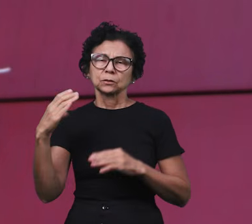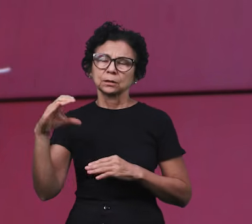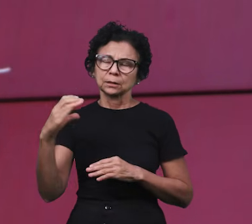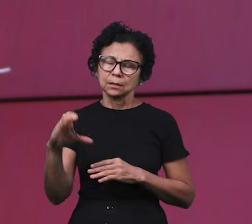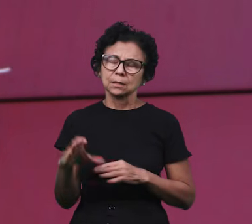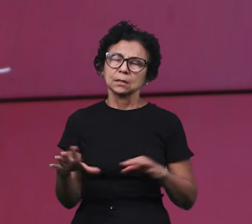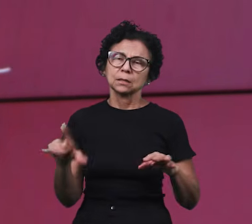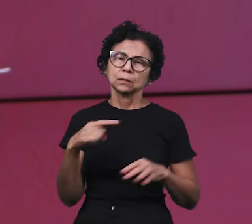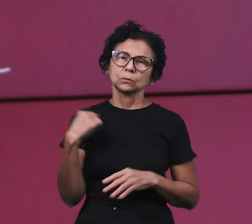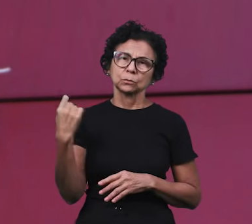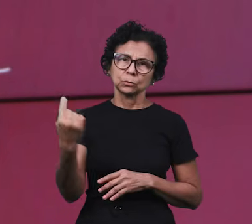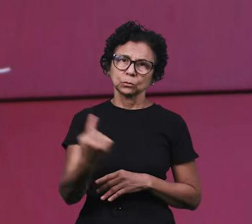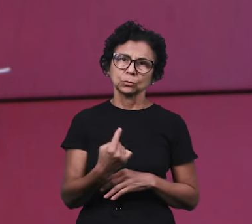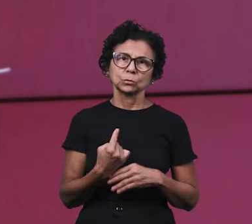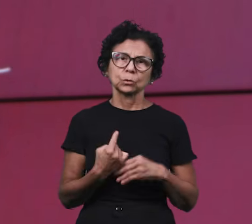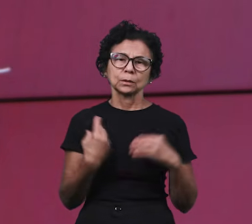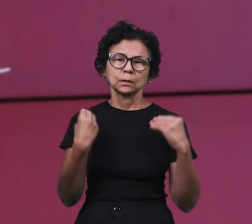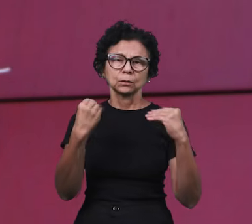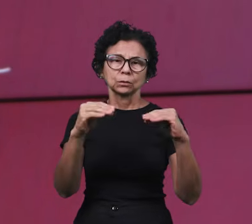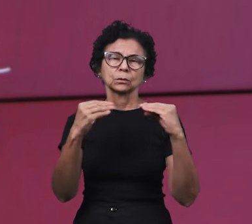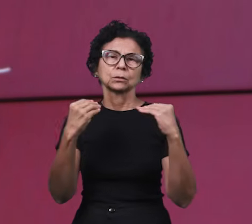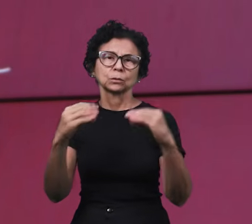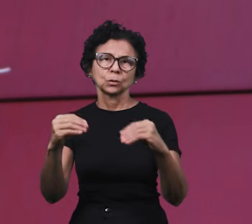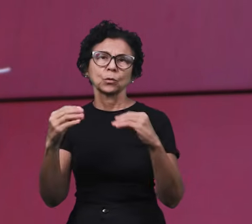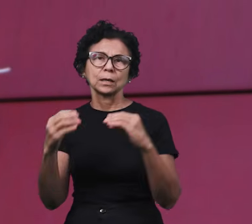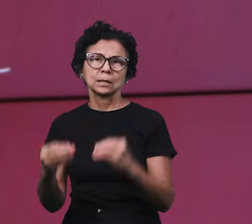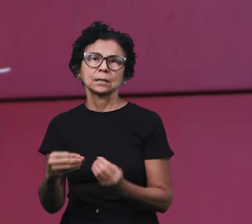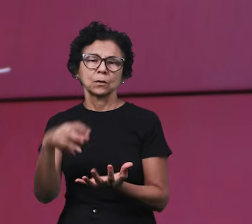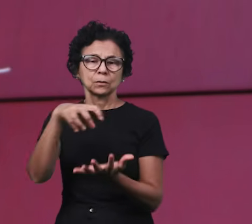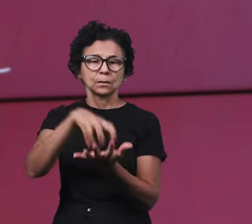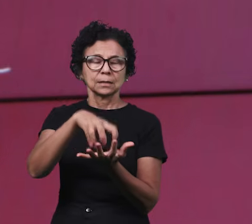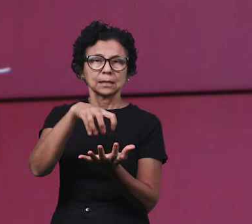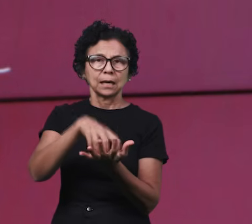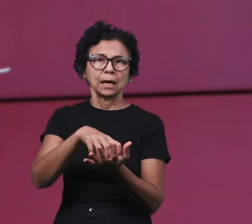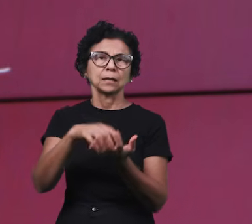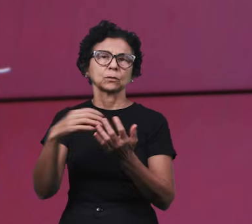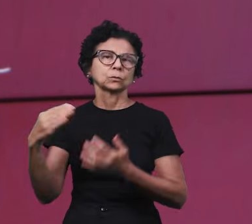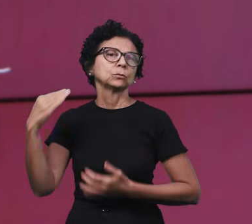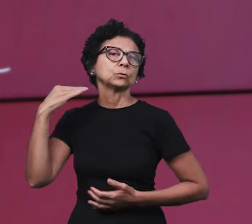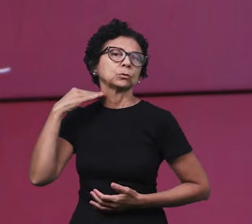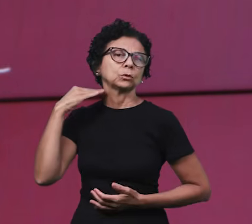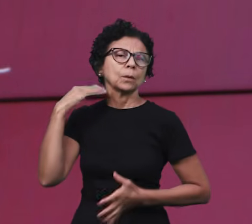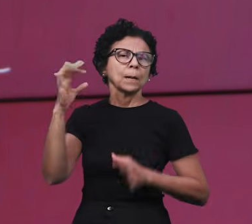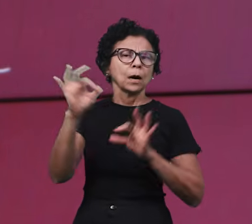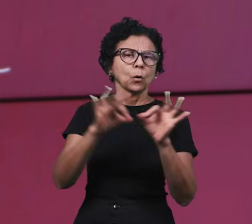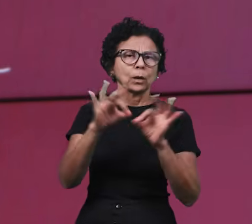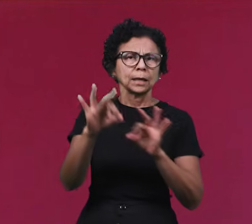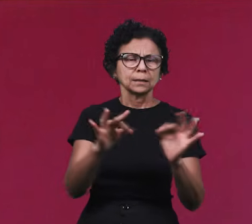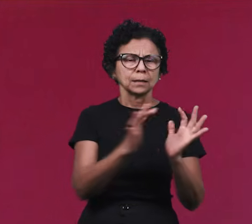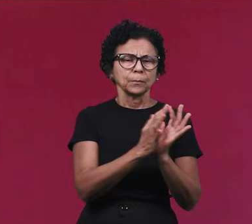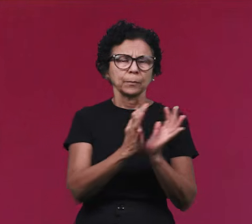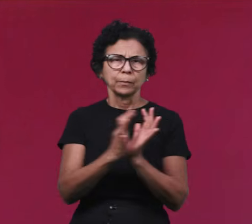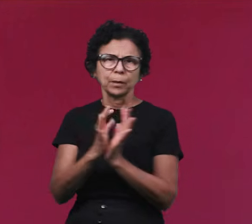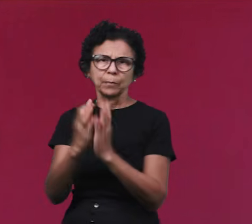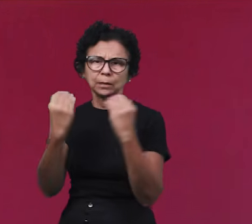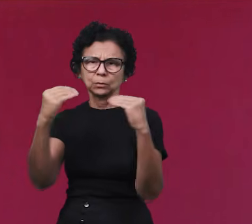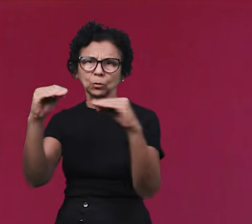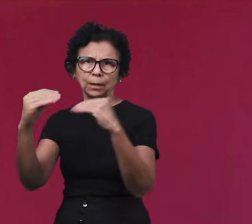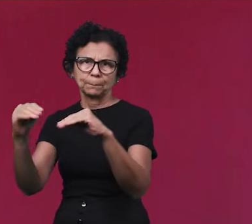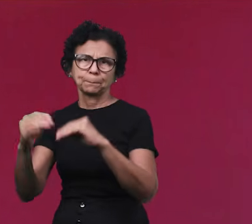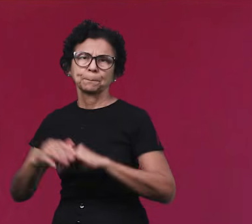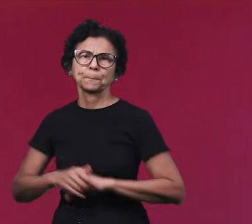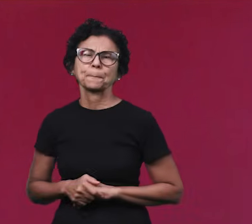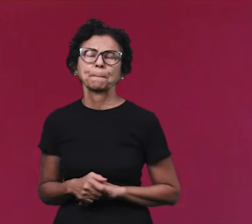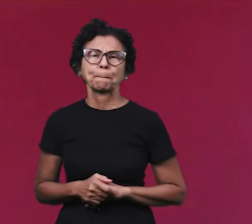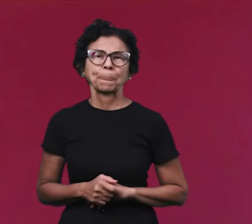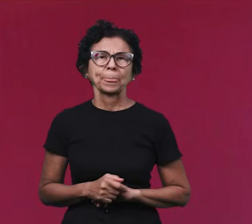Todos os donativos foram centralizados em Juiz de Fora para a organização e distribuição final. A conclusão desta